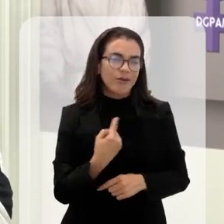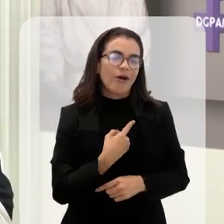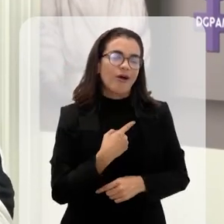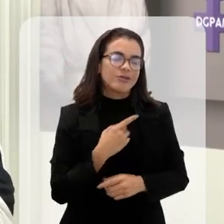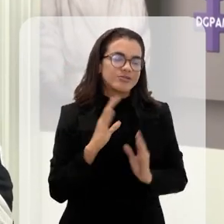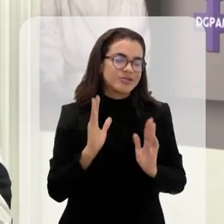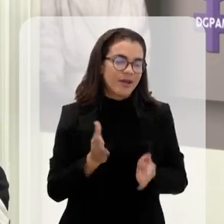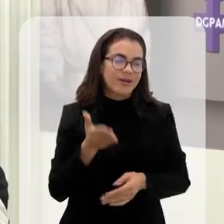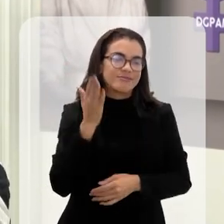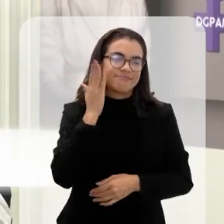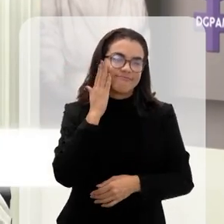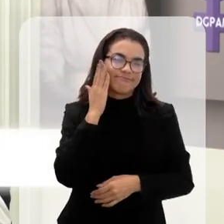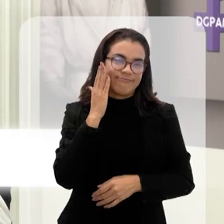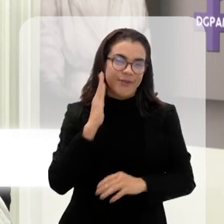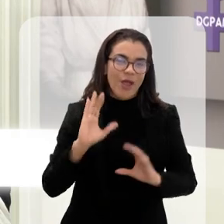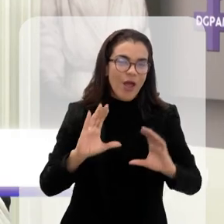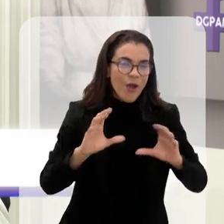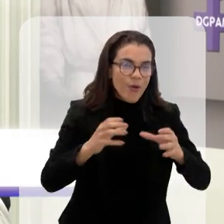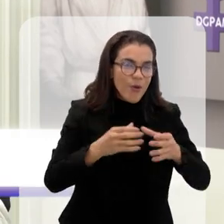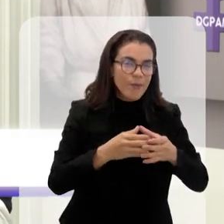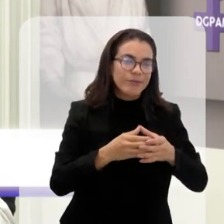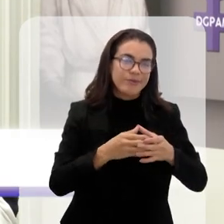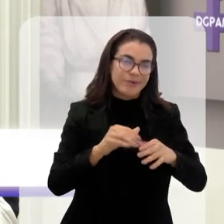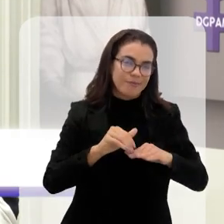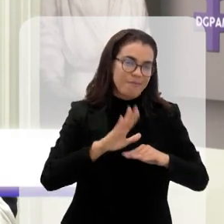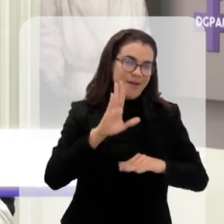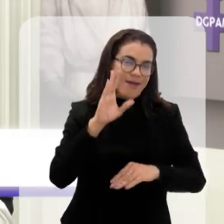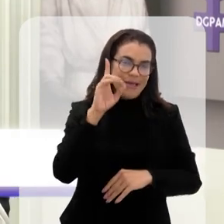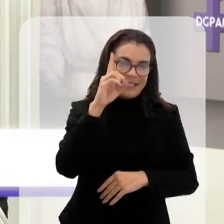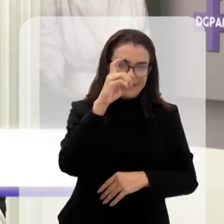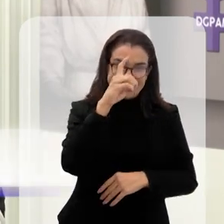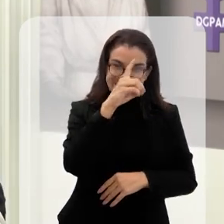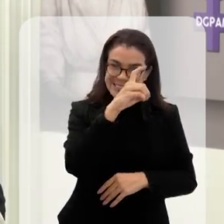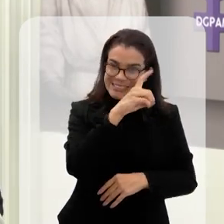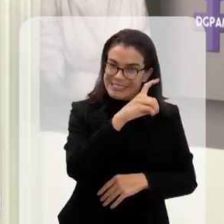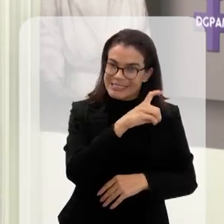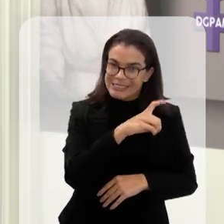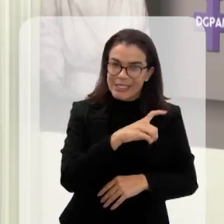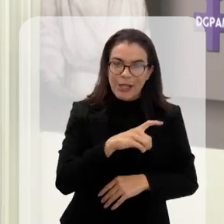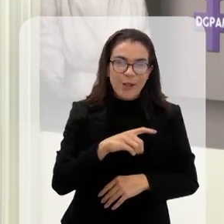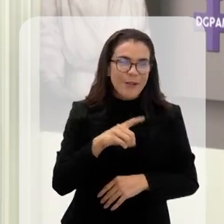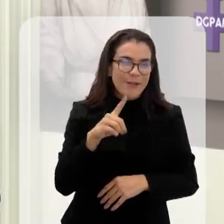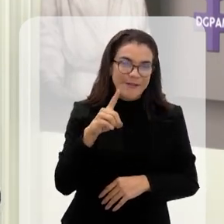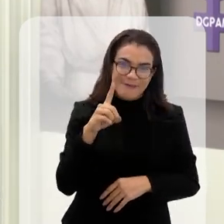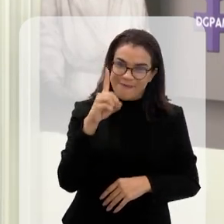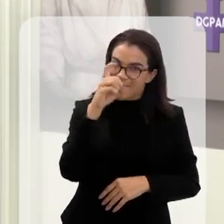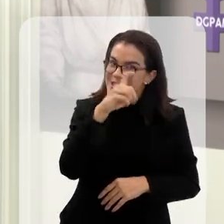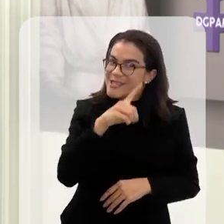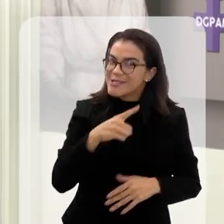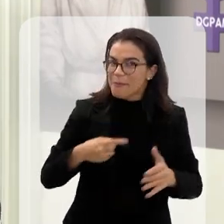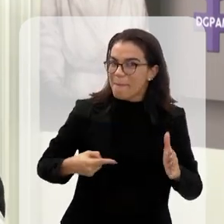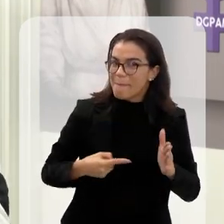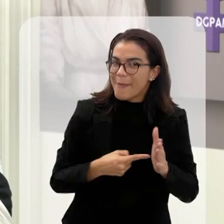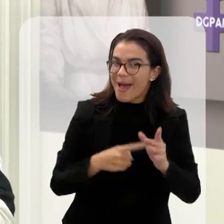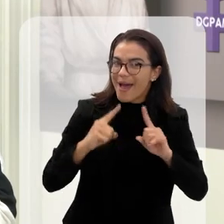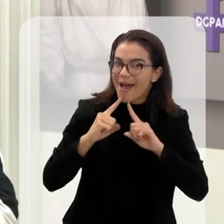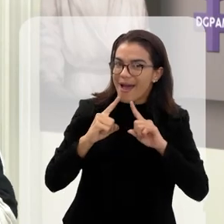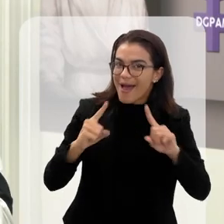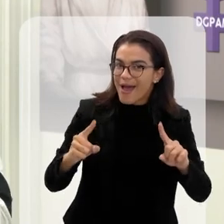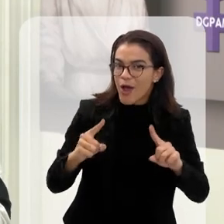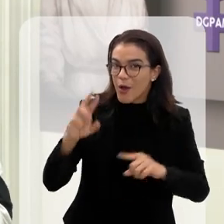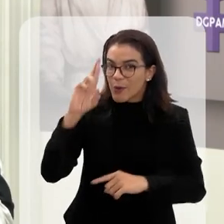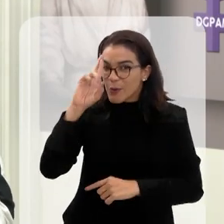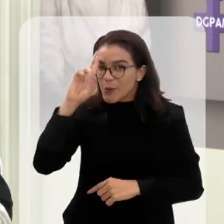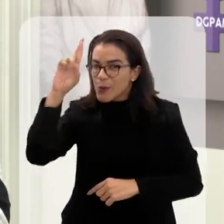sabemos que para a mulher da comunidade é muito mais difícil, porque ela sabe que nem sempre pode fazer uma denúncia. Porque